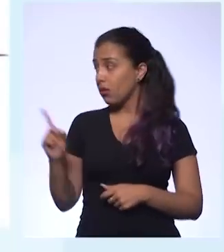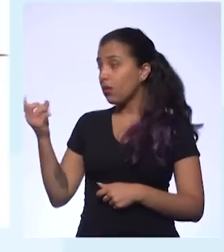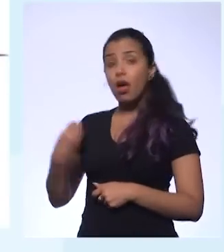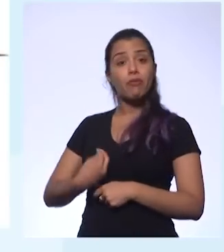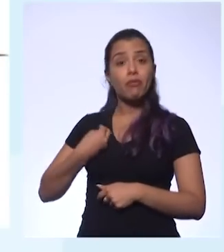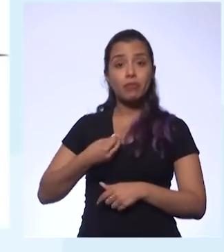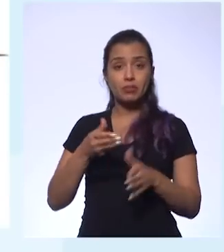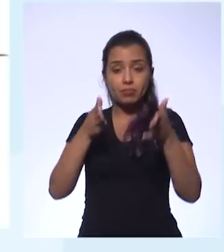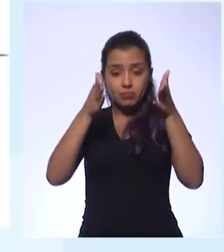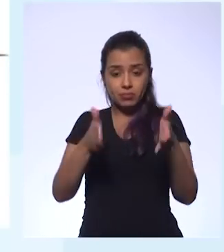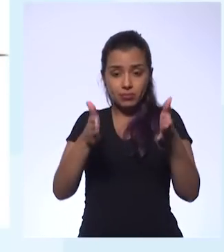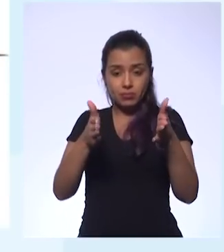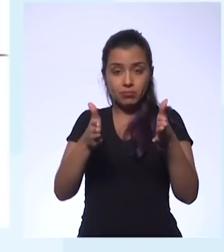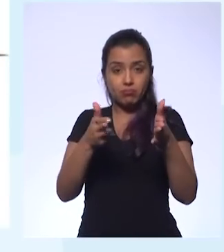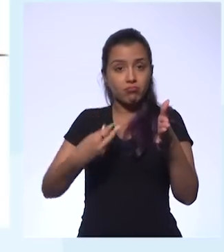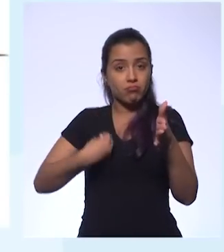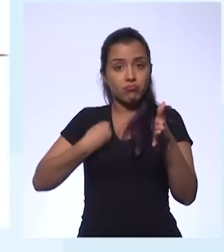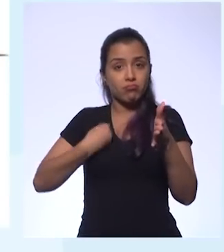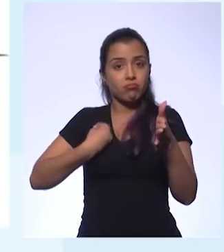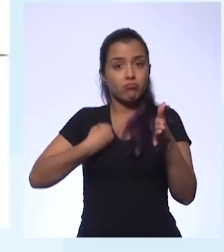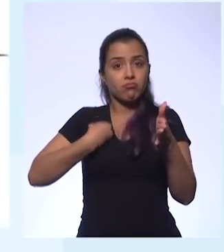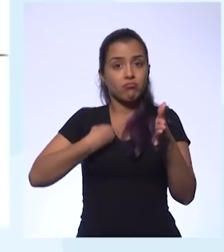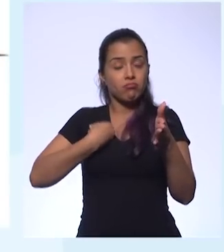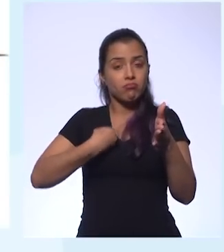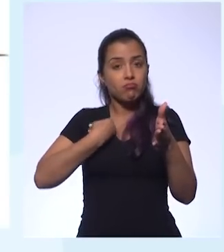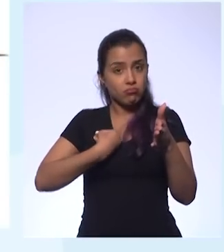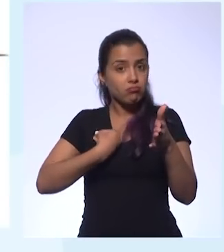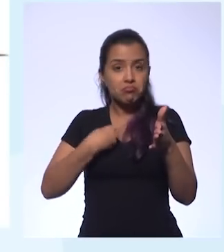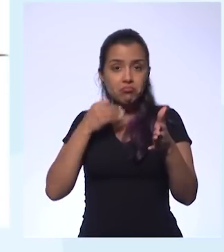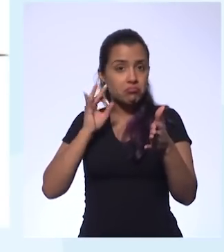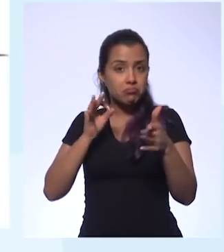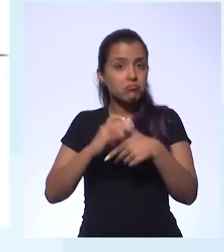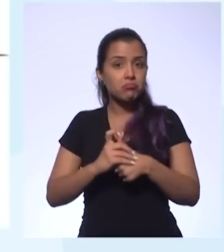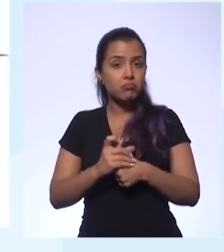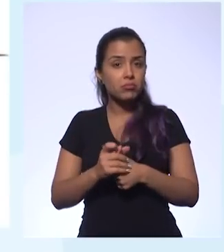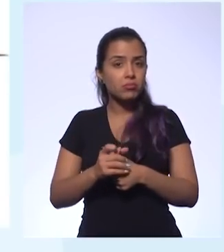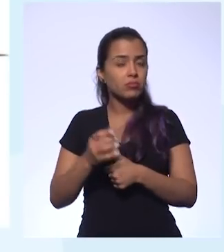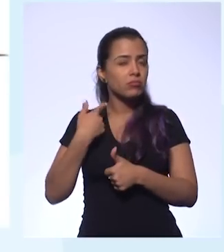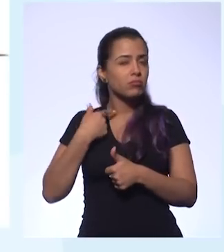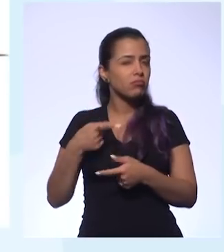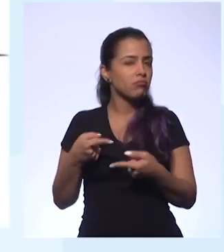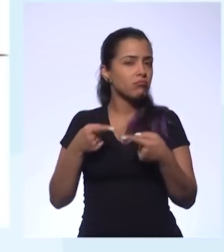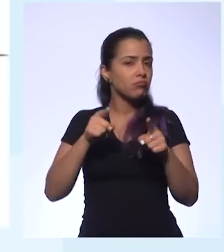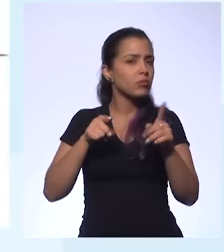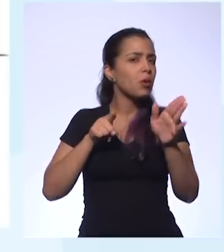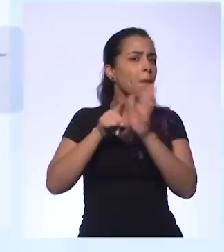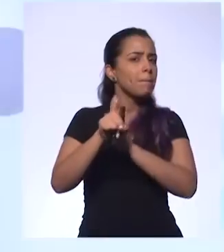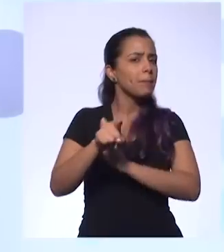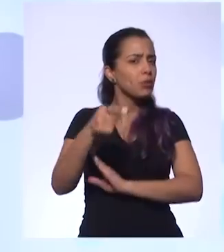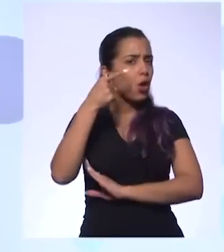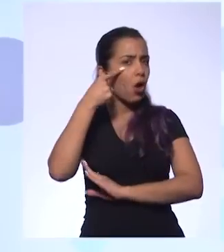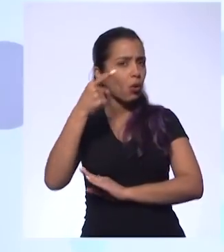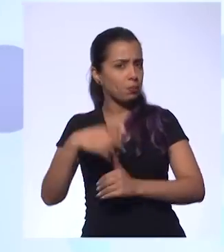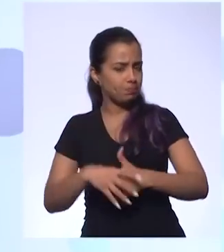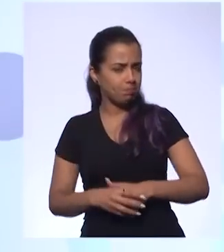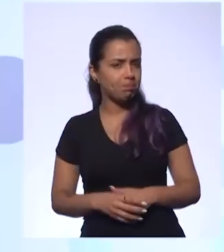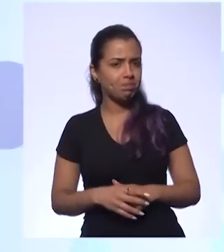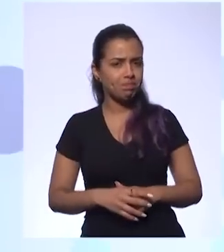sobrevivência. Tá garantindo. Vou fazer uma pergunta para eles. Você quer ver que loucura?